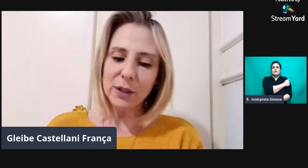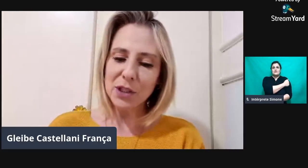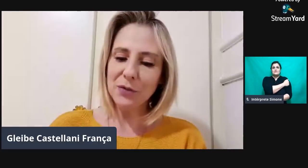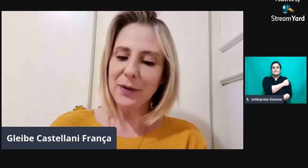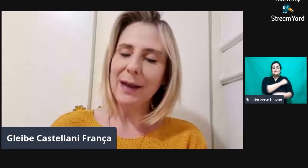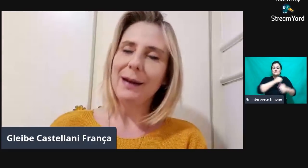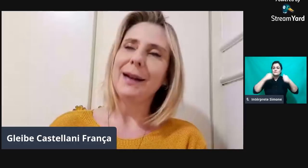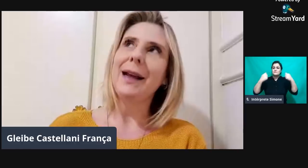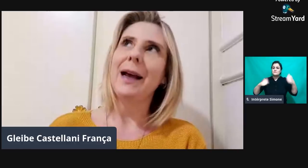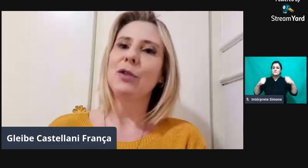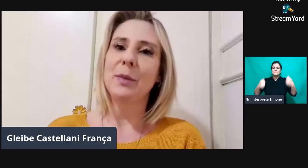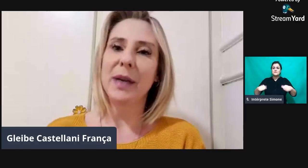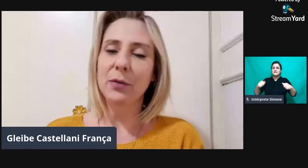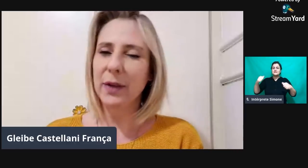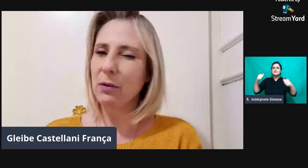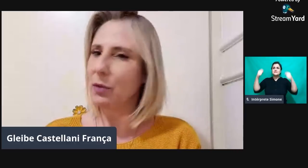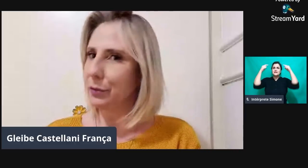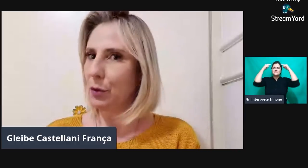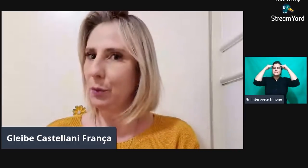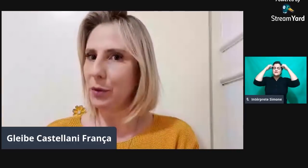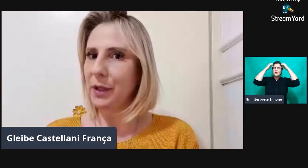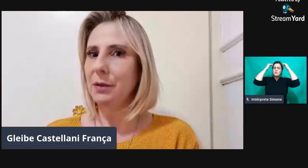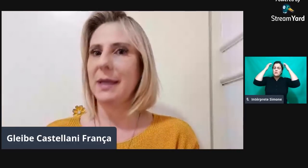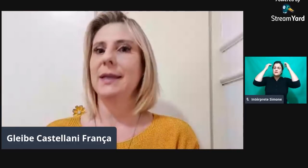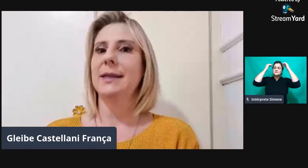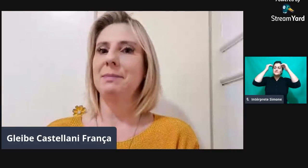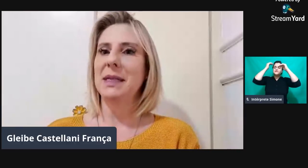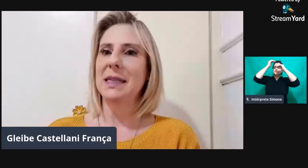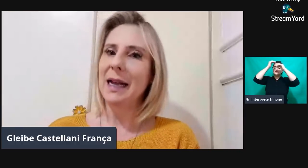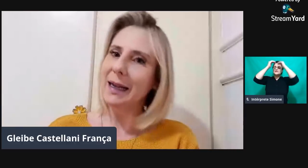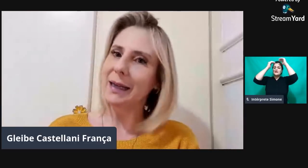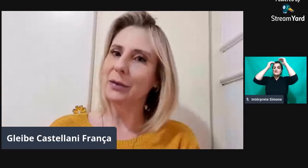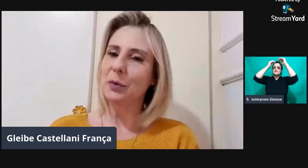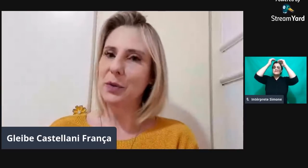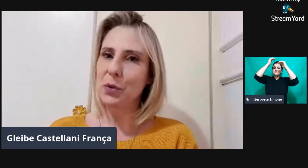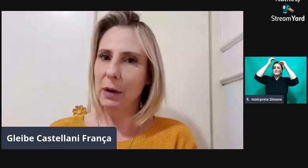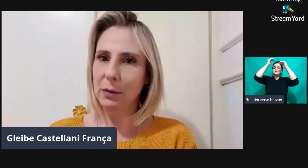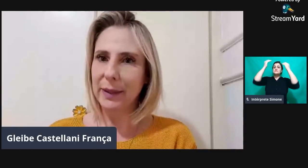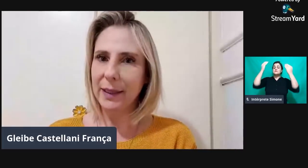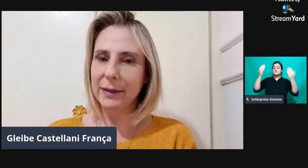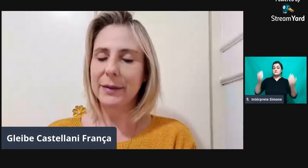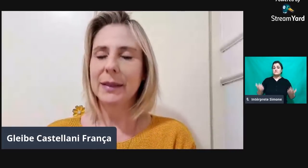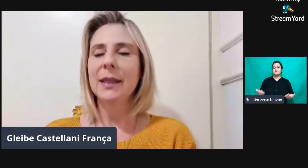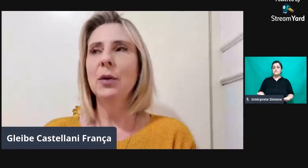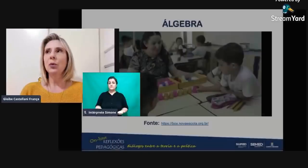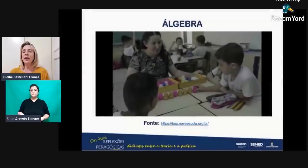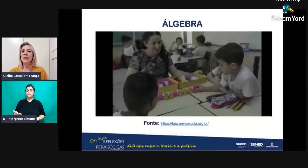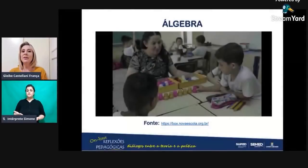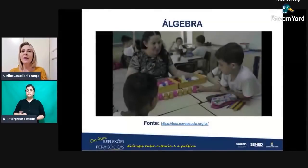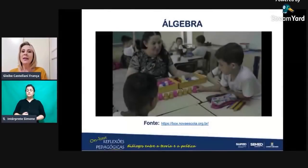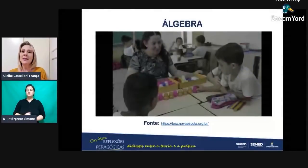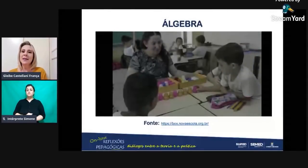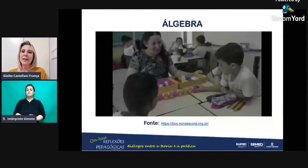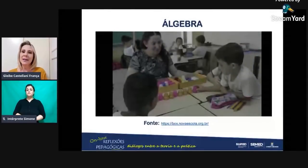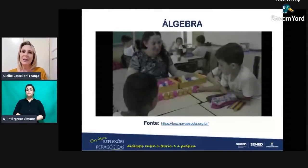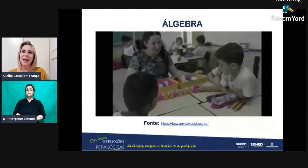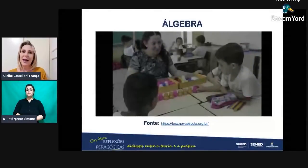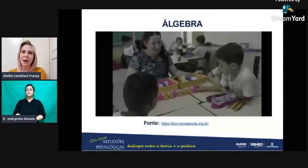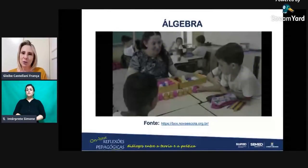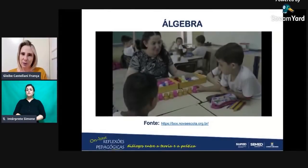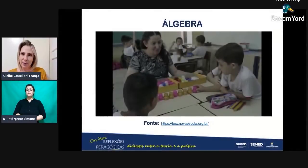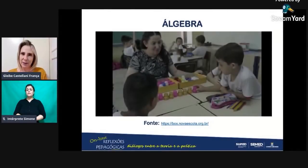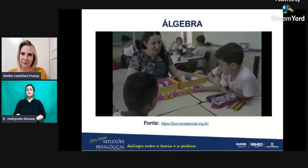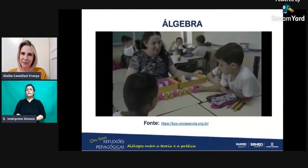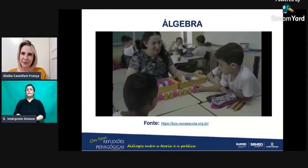Aí, quando a gente fala lá na álgebra, que foi algo que ficou um pouquinho mais pesado para o pessoal, né? O que vem a ser